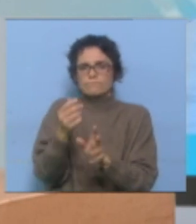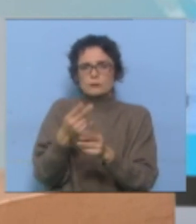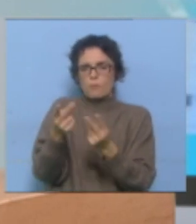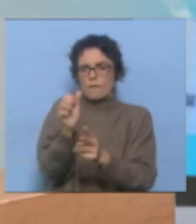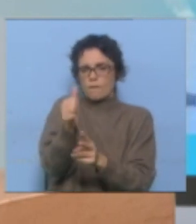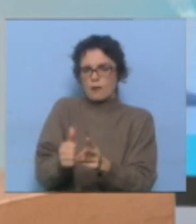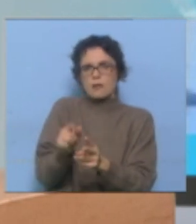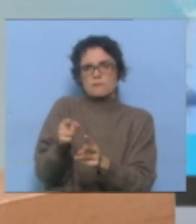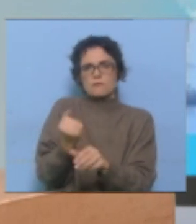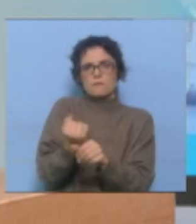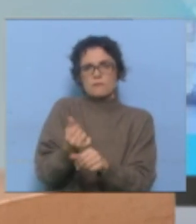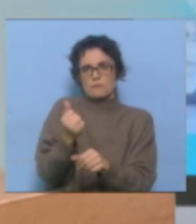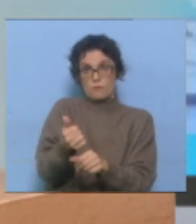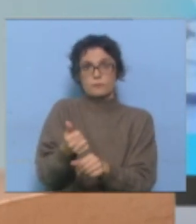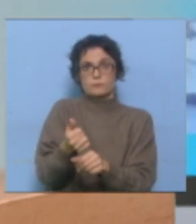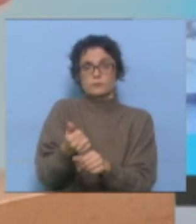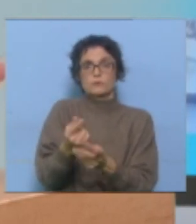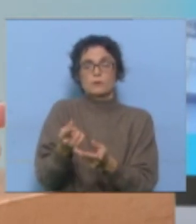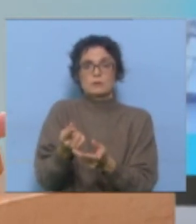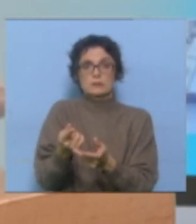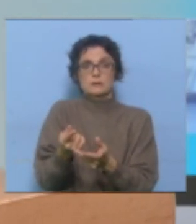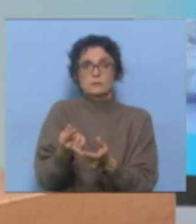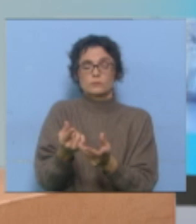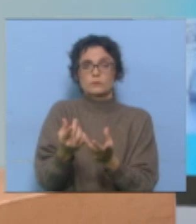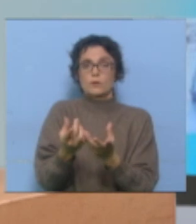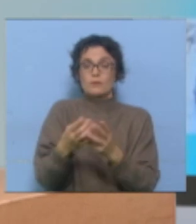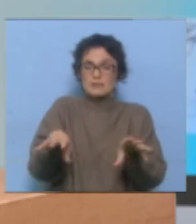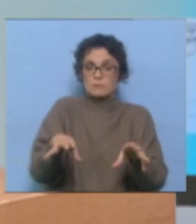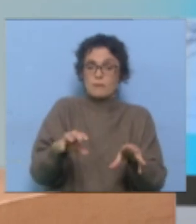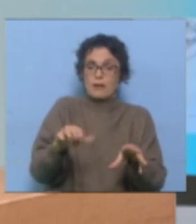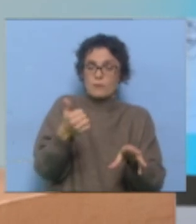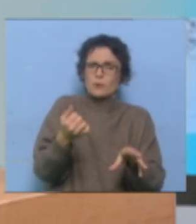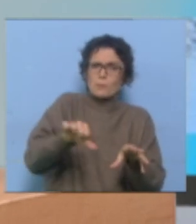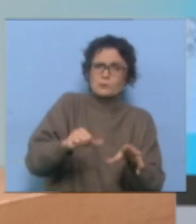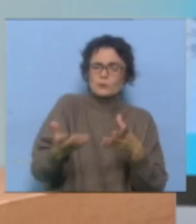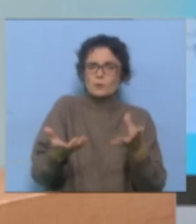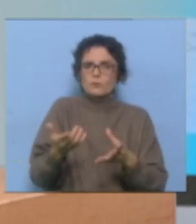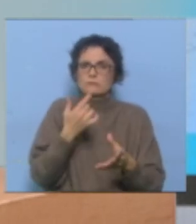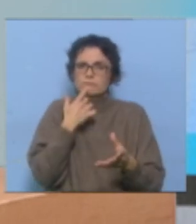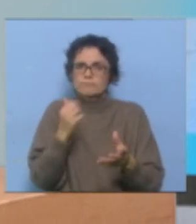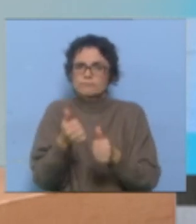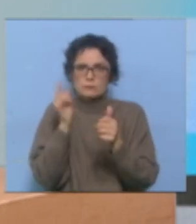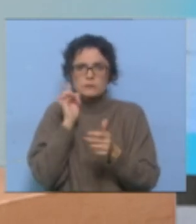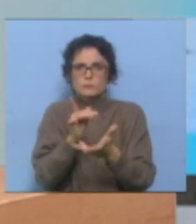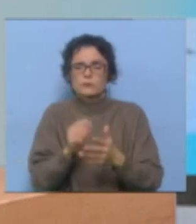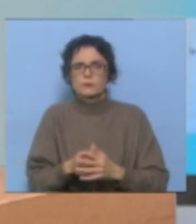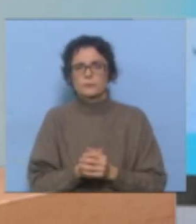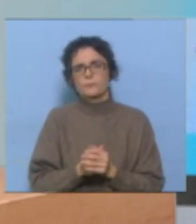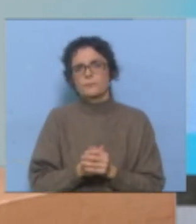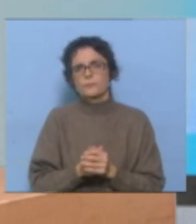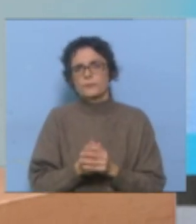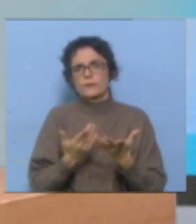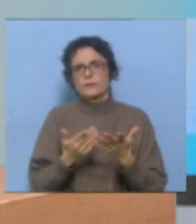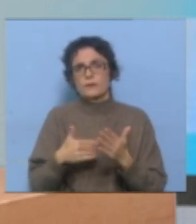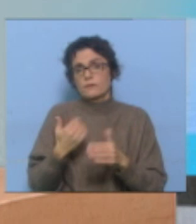2 serviços ou se não seria bom continuarem separados, embora com muito mais aproximação nos trabalhos permanentes e